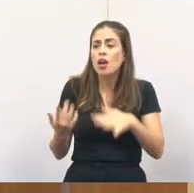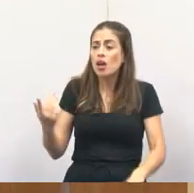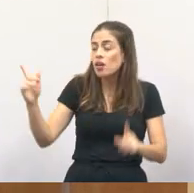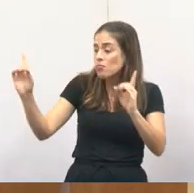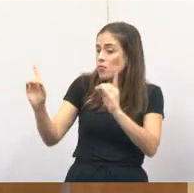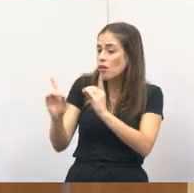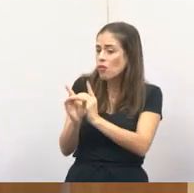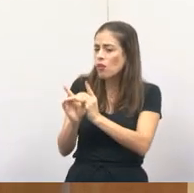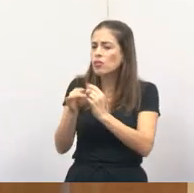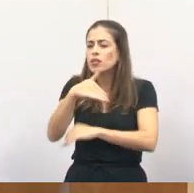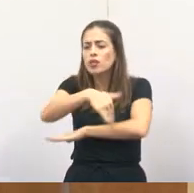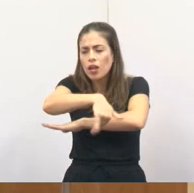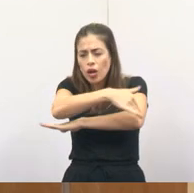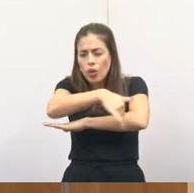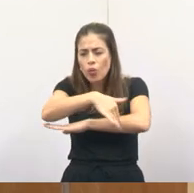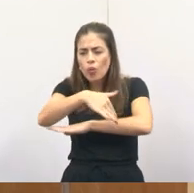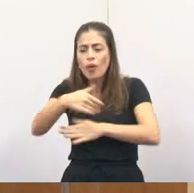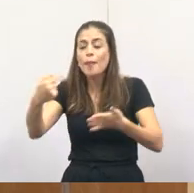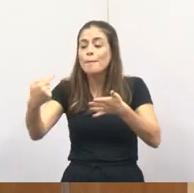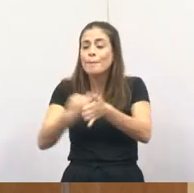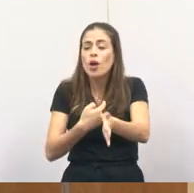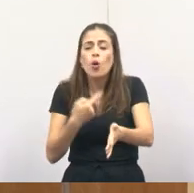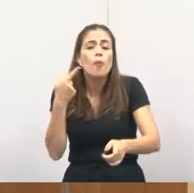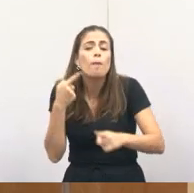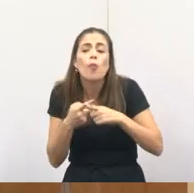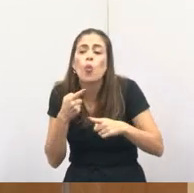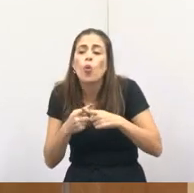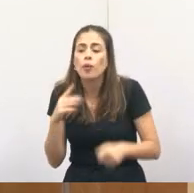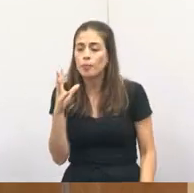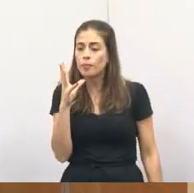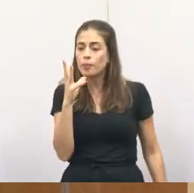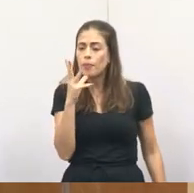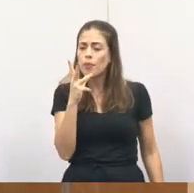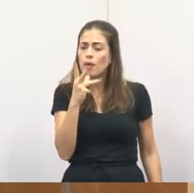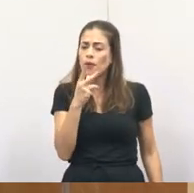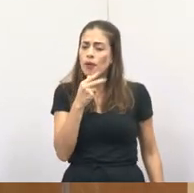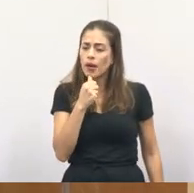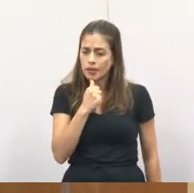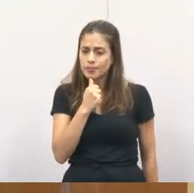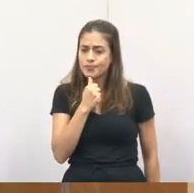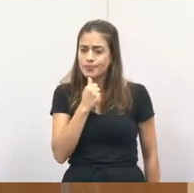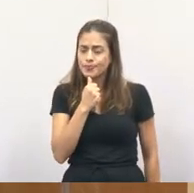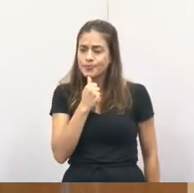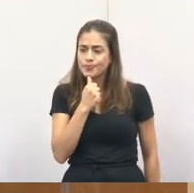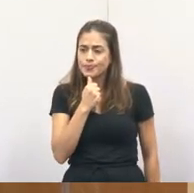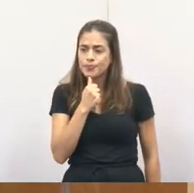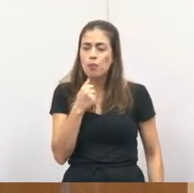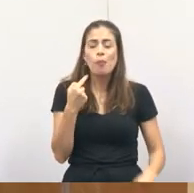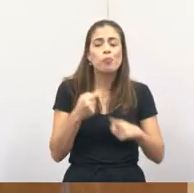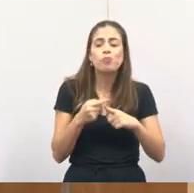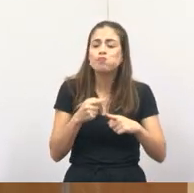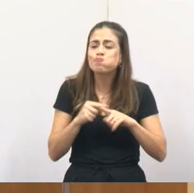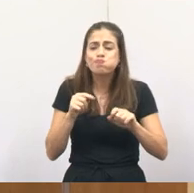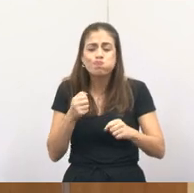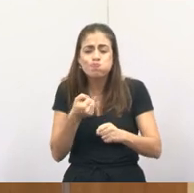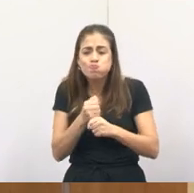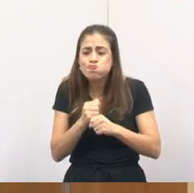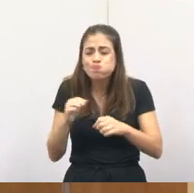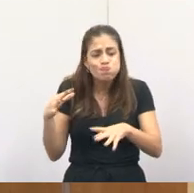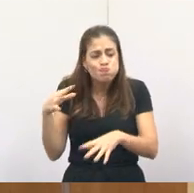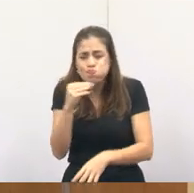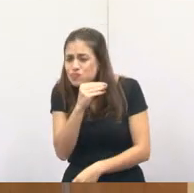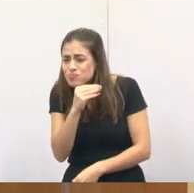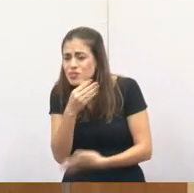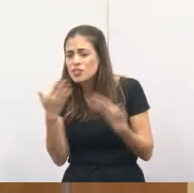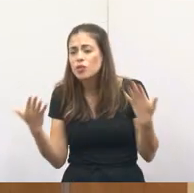ruas perguntando porque da demora dessas obras e perguntando por que que essas obras não são tocadas com